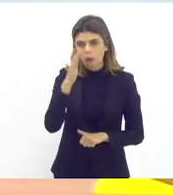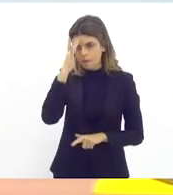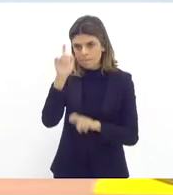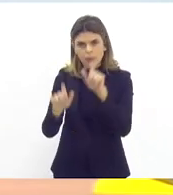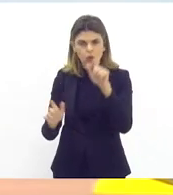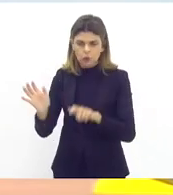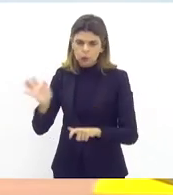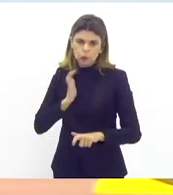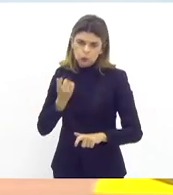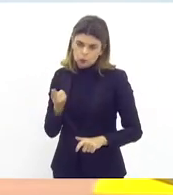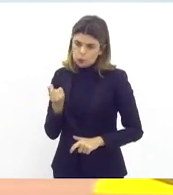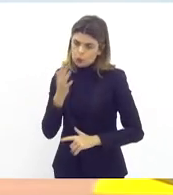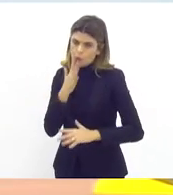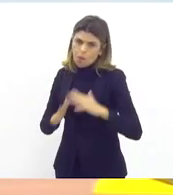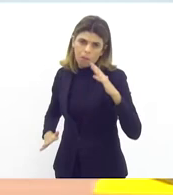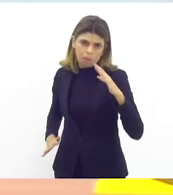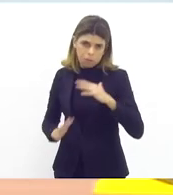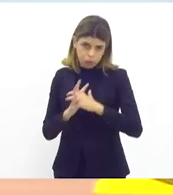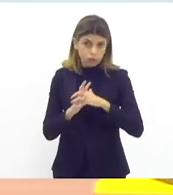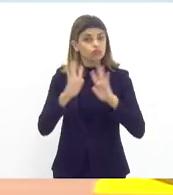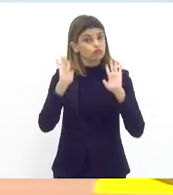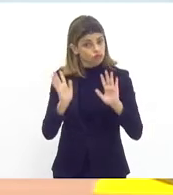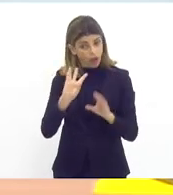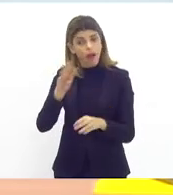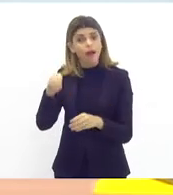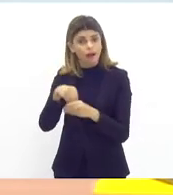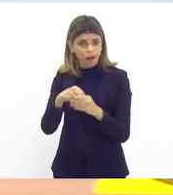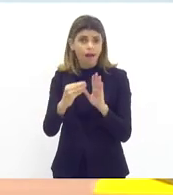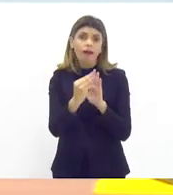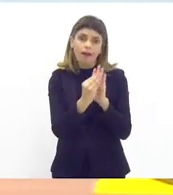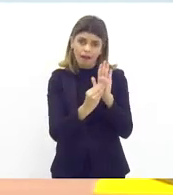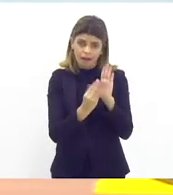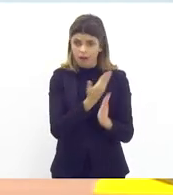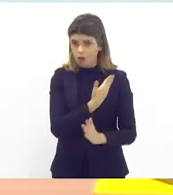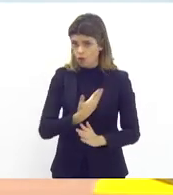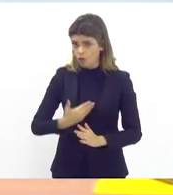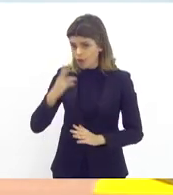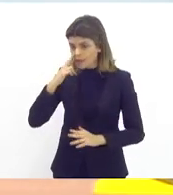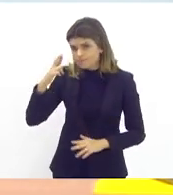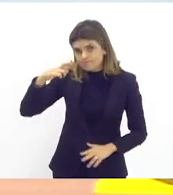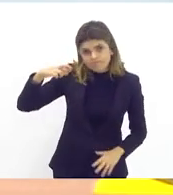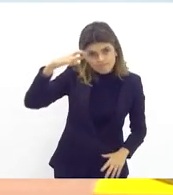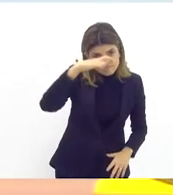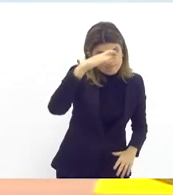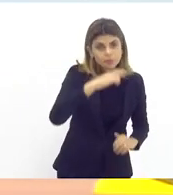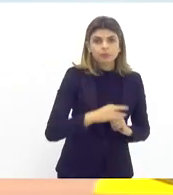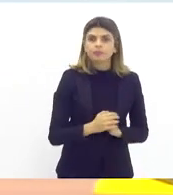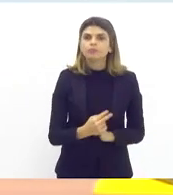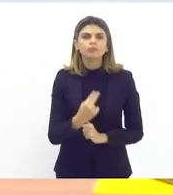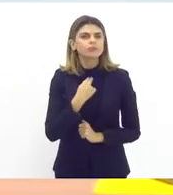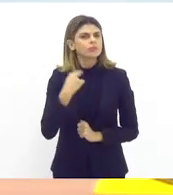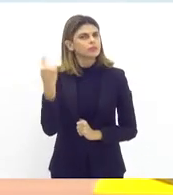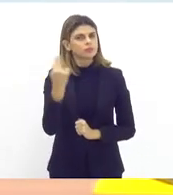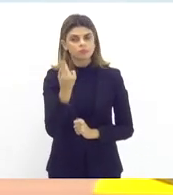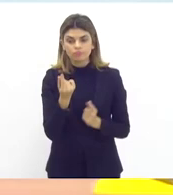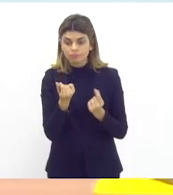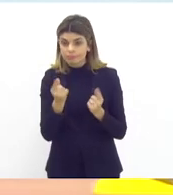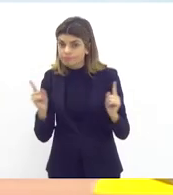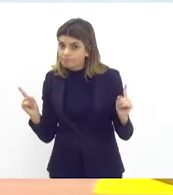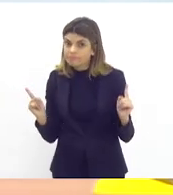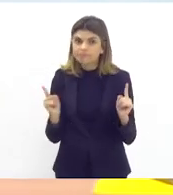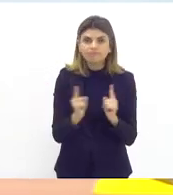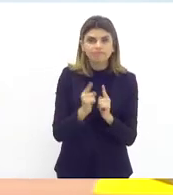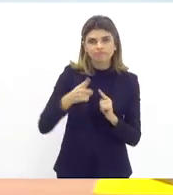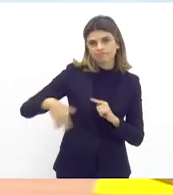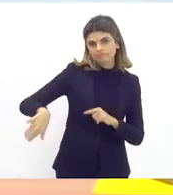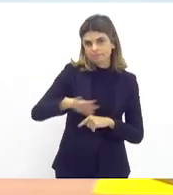de altíssima renda. Isso está na agenda do governo. No curto prazo, não tem como reduzir, infelizmente, a tributação do consumo com